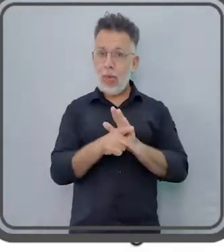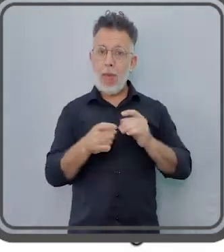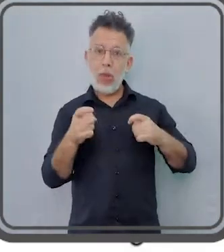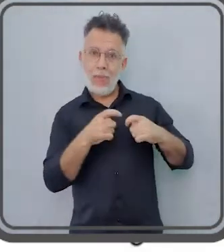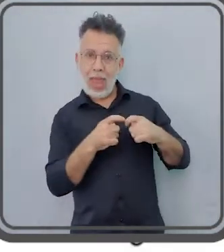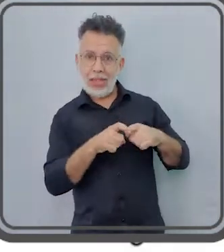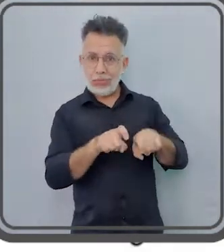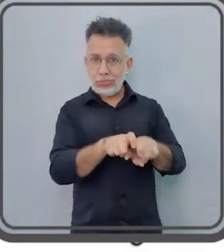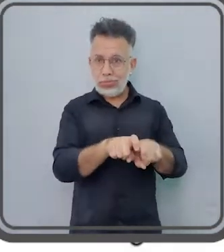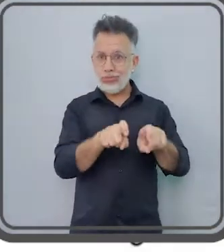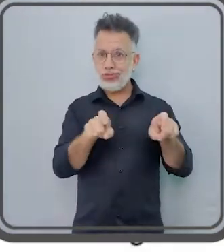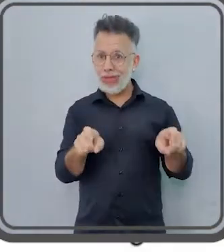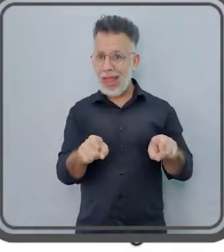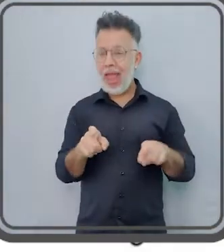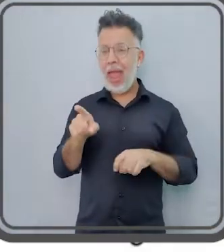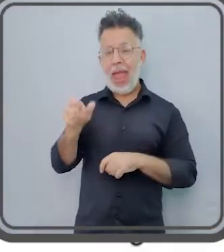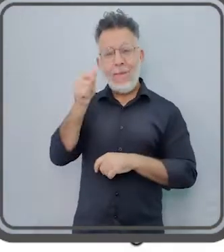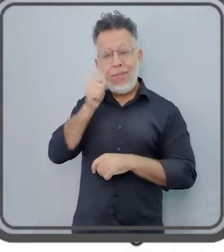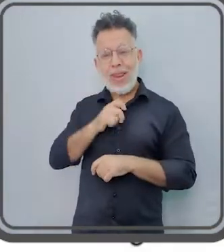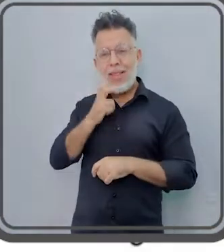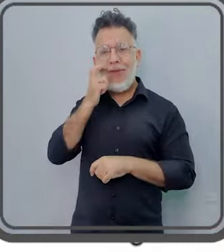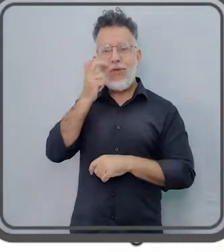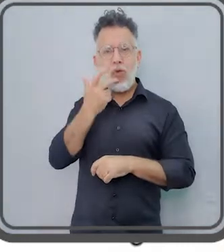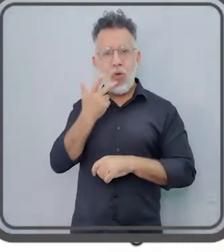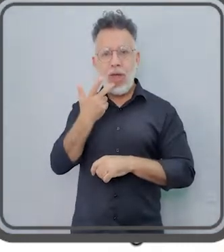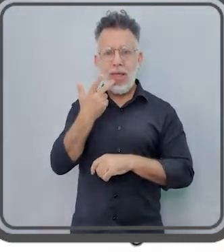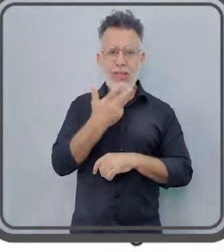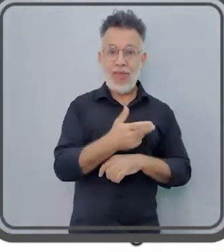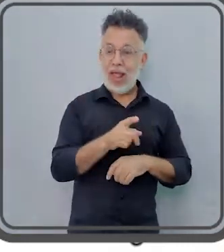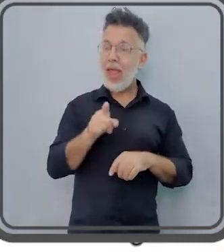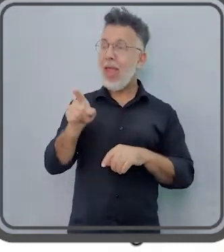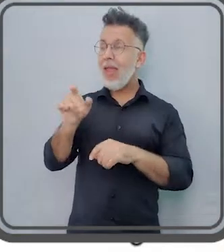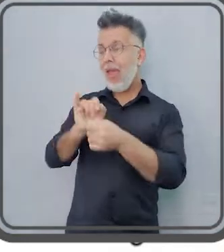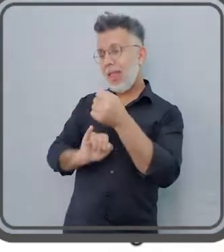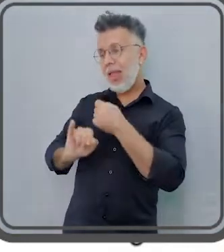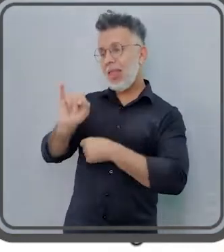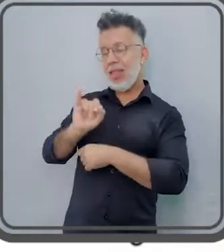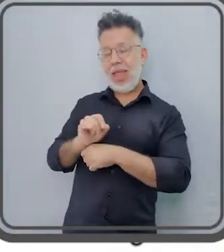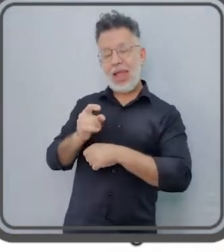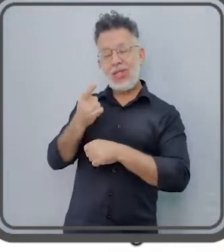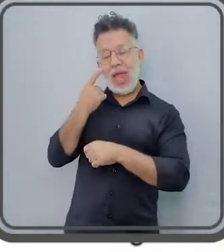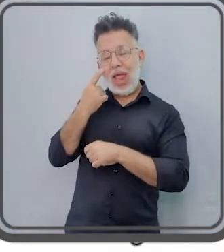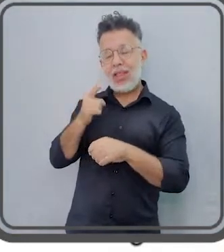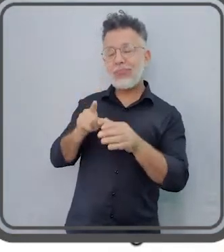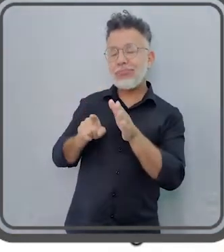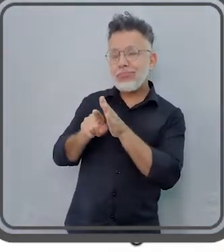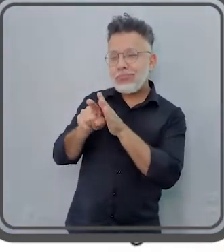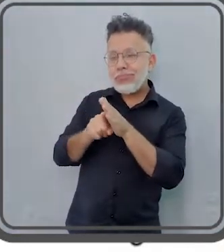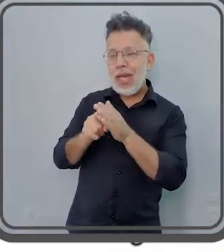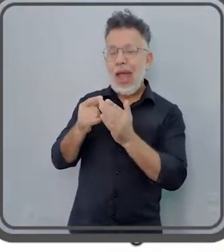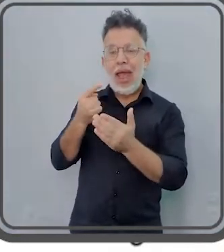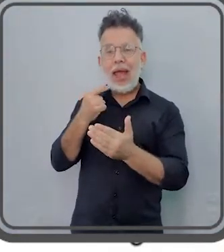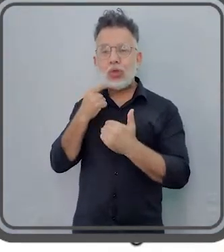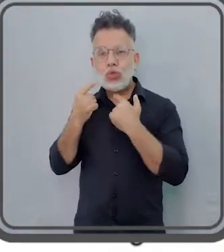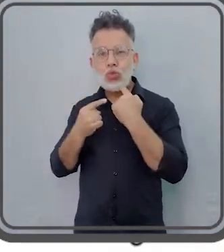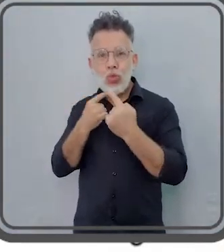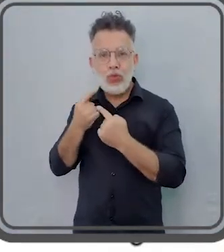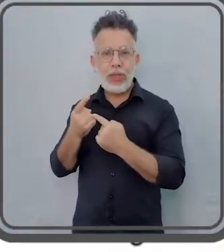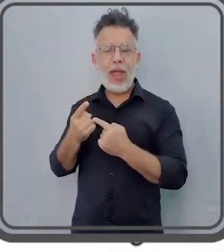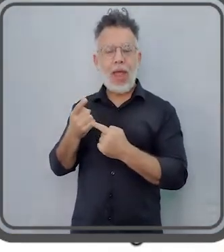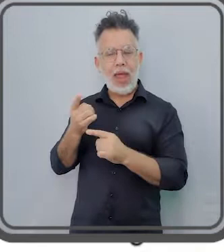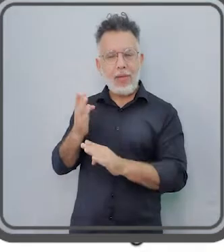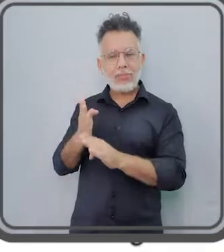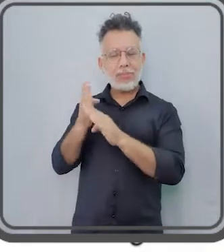levar esses assuntos, e a internet é esse grande canal onde ela tira as dúvidas. Por isso que o pilar de conteúdo para a gente é muito importante